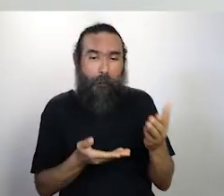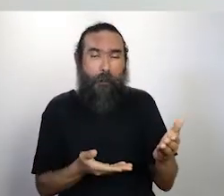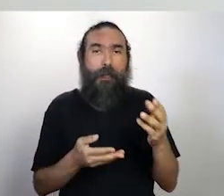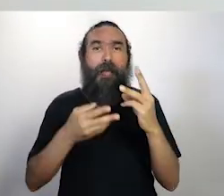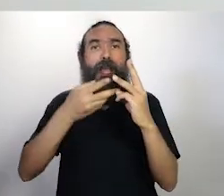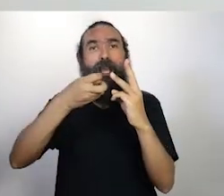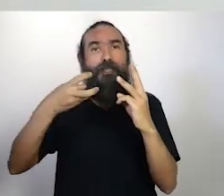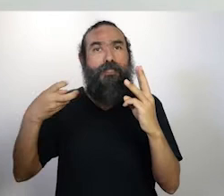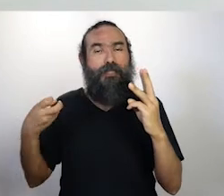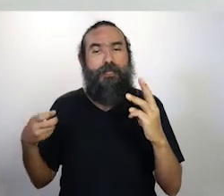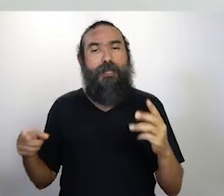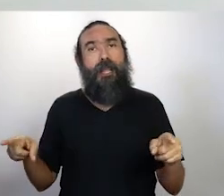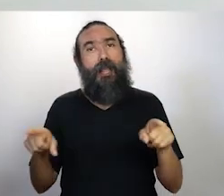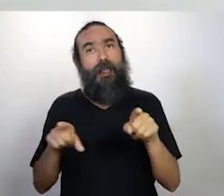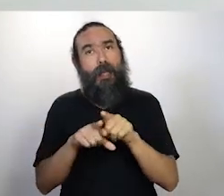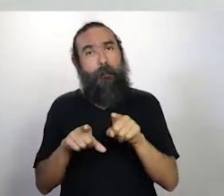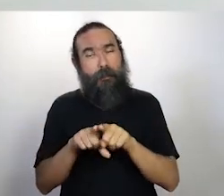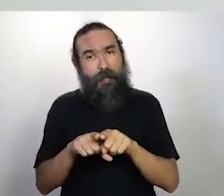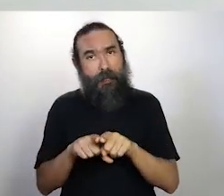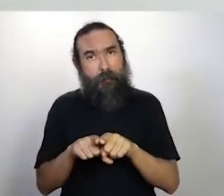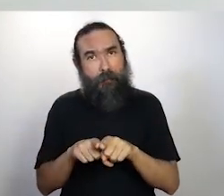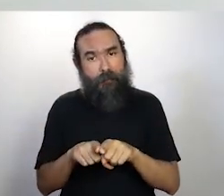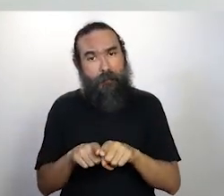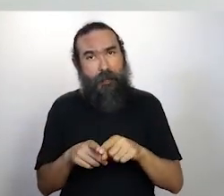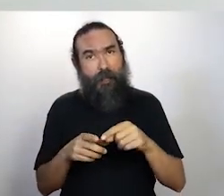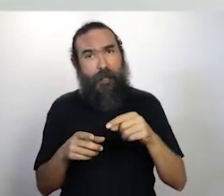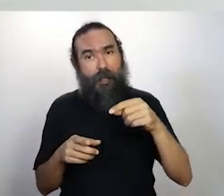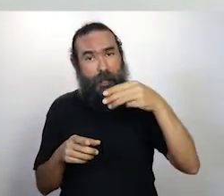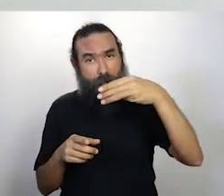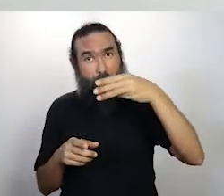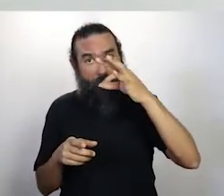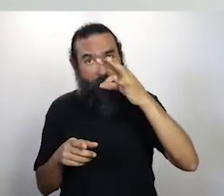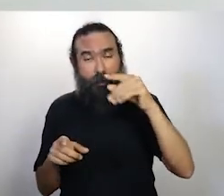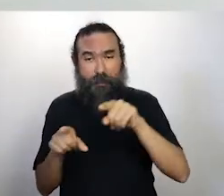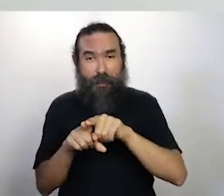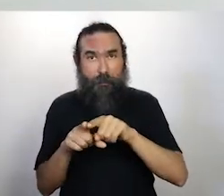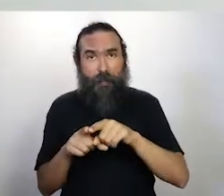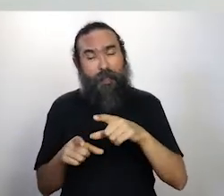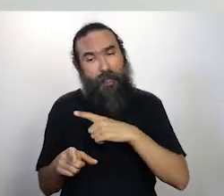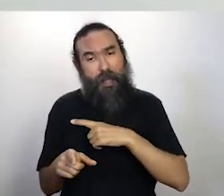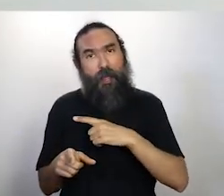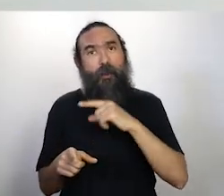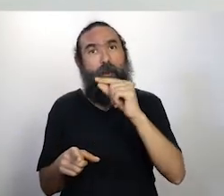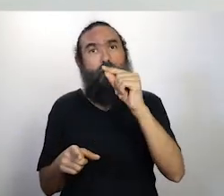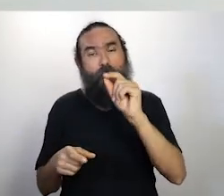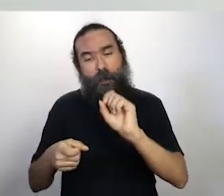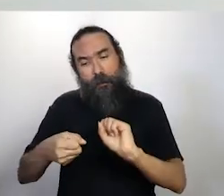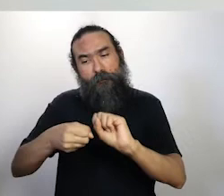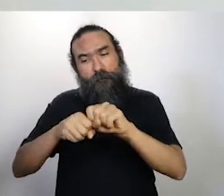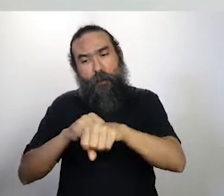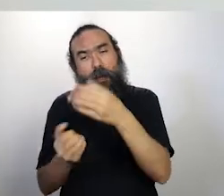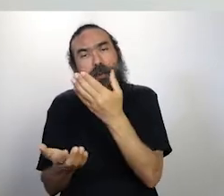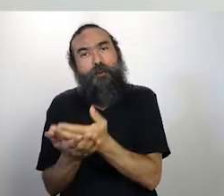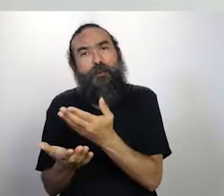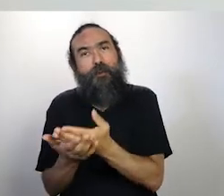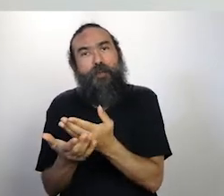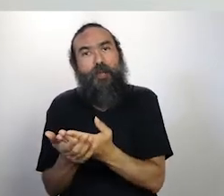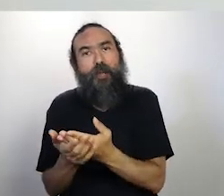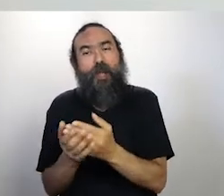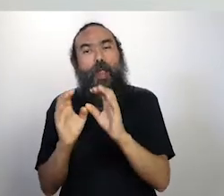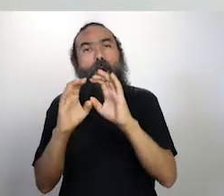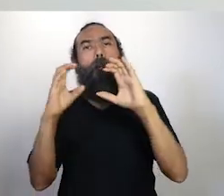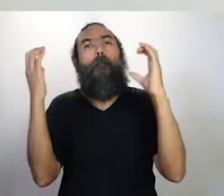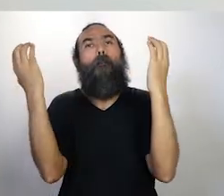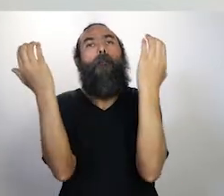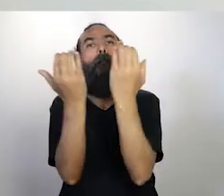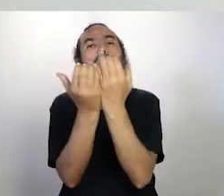região norte aqui do estado é a formação dos povos do Pantanal. Então, a gente tem esses avanços,